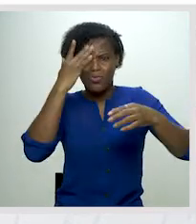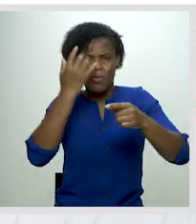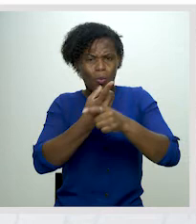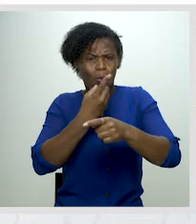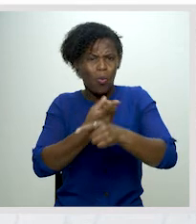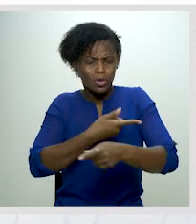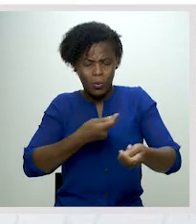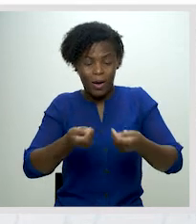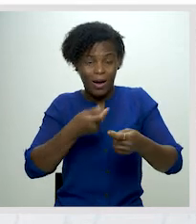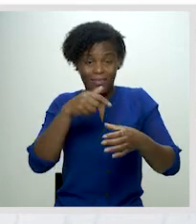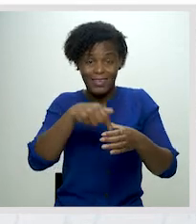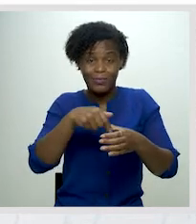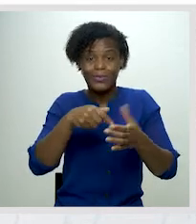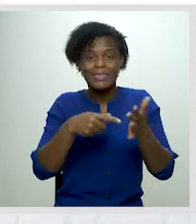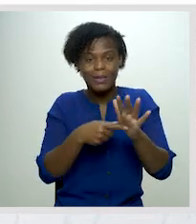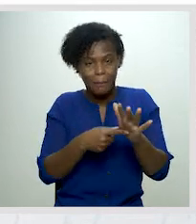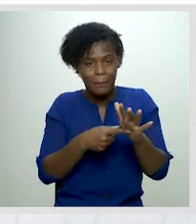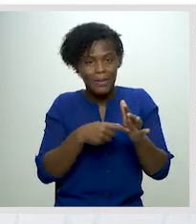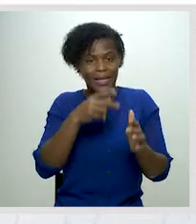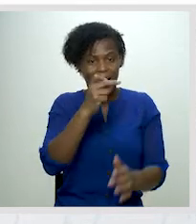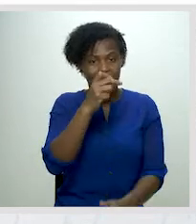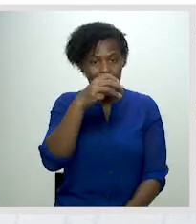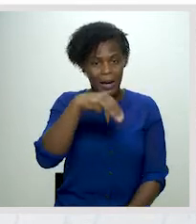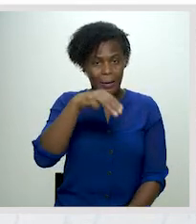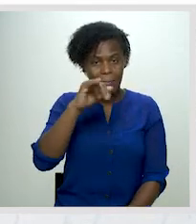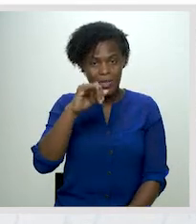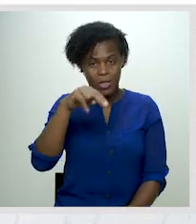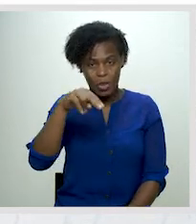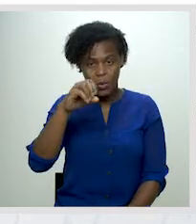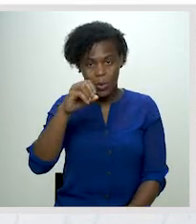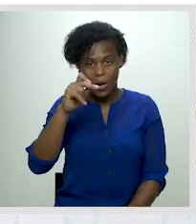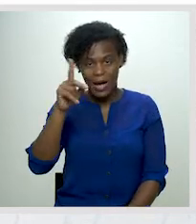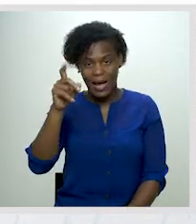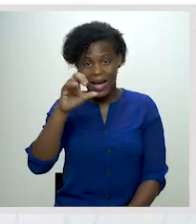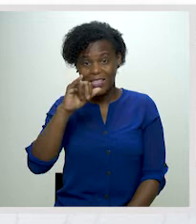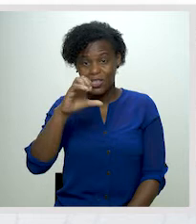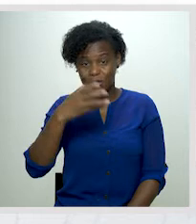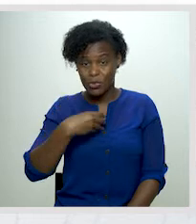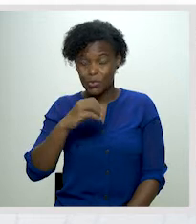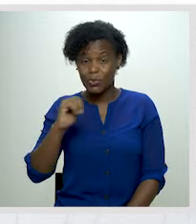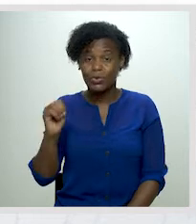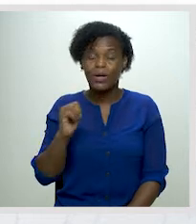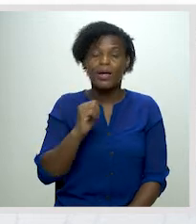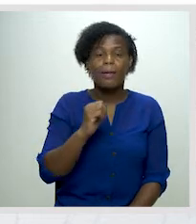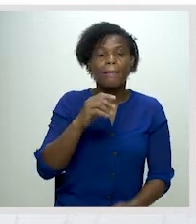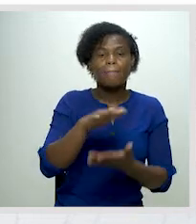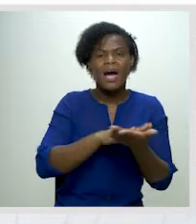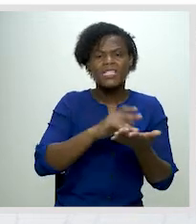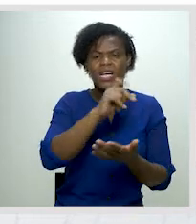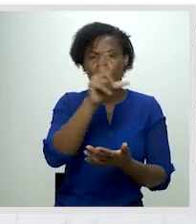de compostos orgânicos, em particular aminoácidos, mas também bases azotadas,